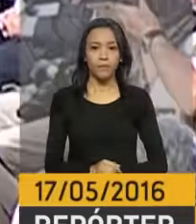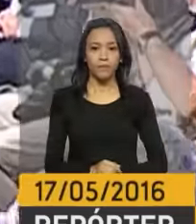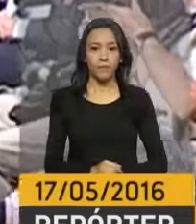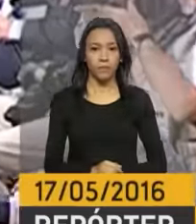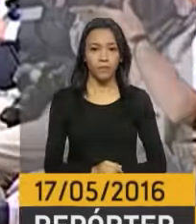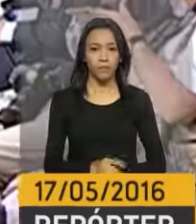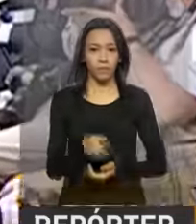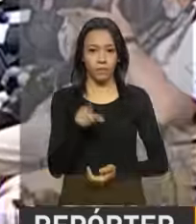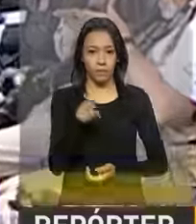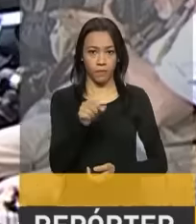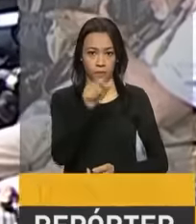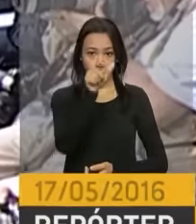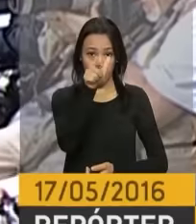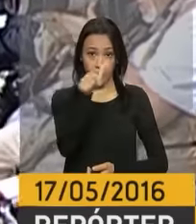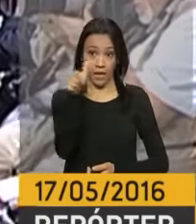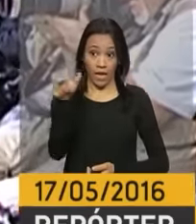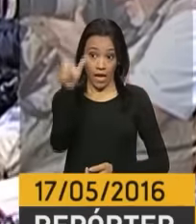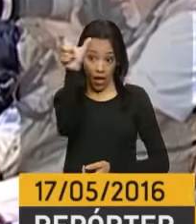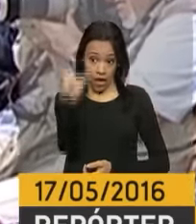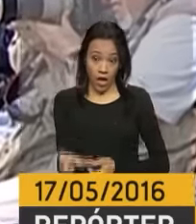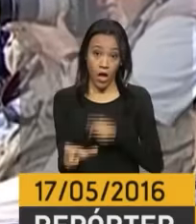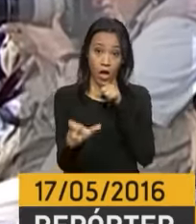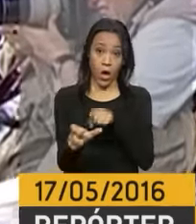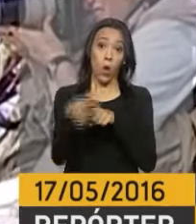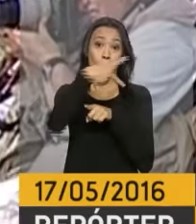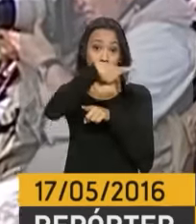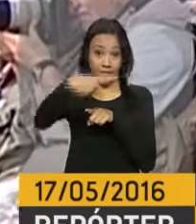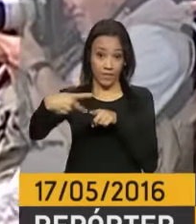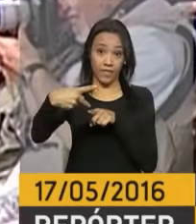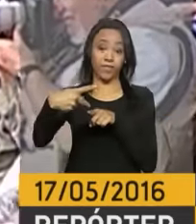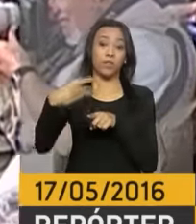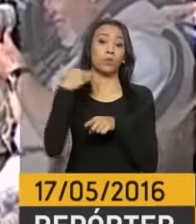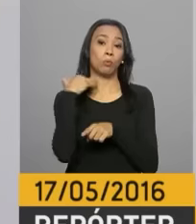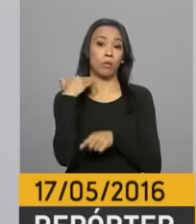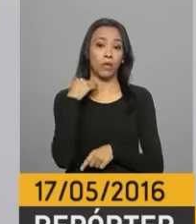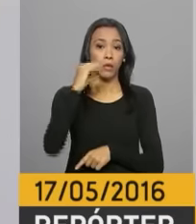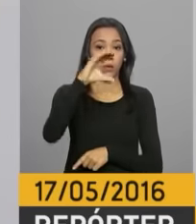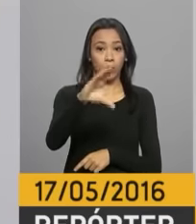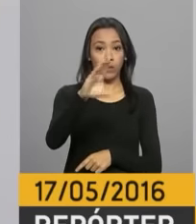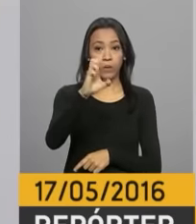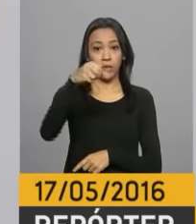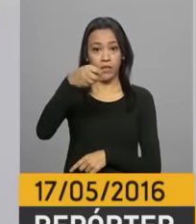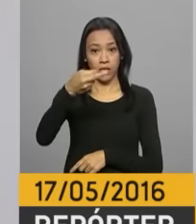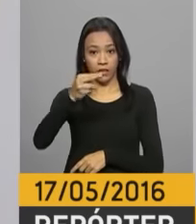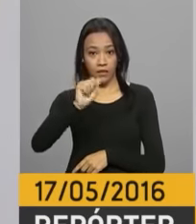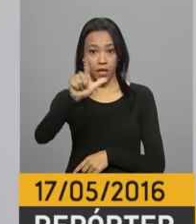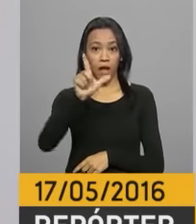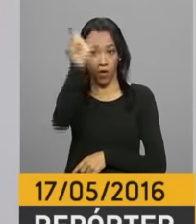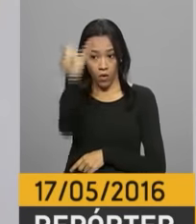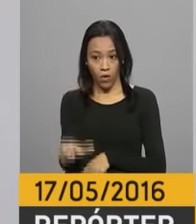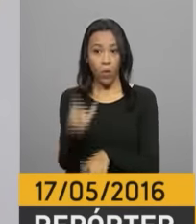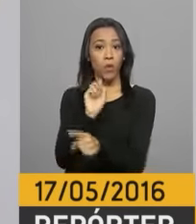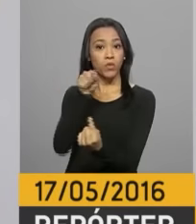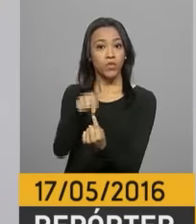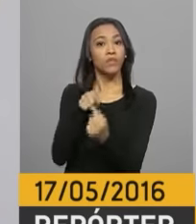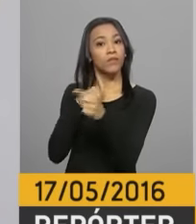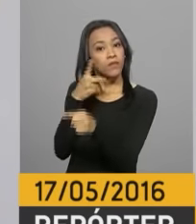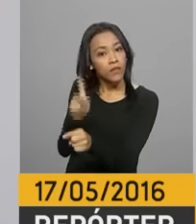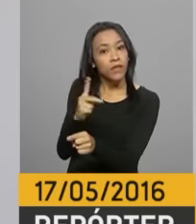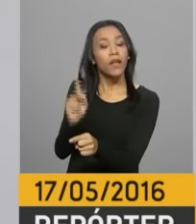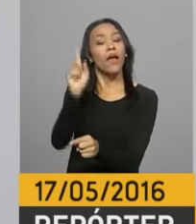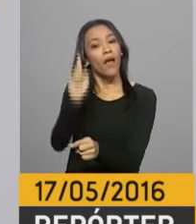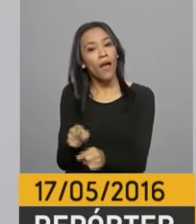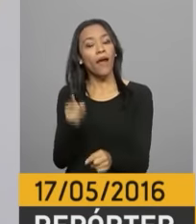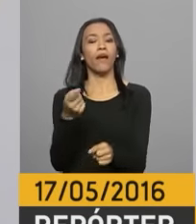na posição de presidente do Banco Central, vai exatamente coordenar a execução da